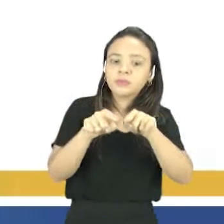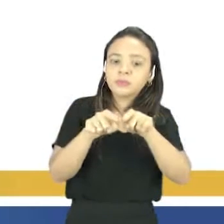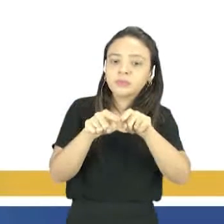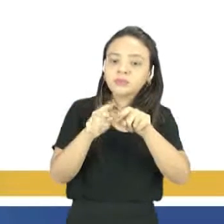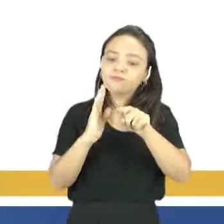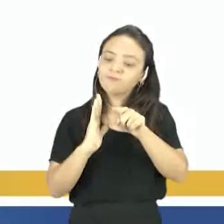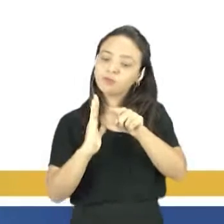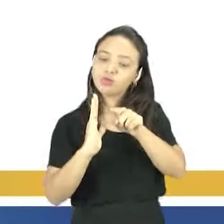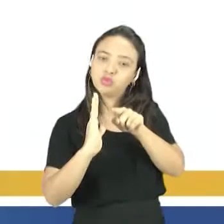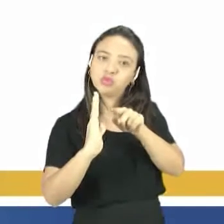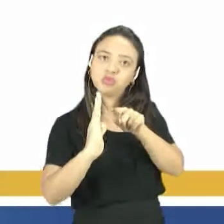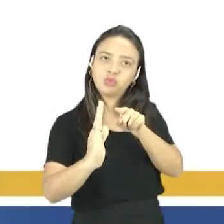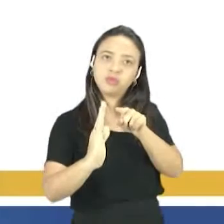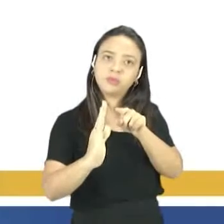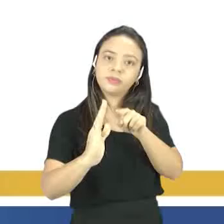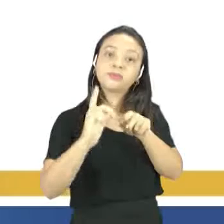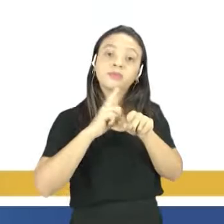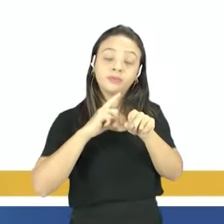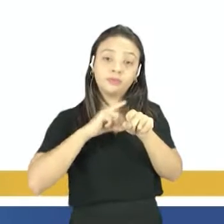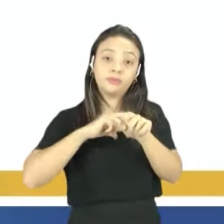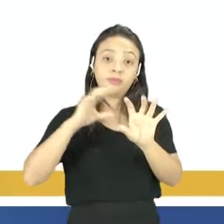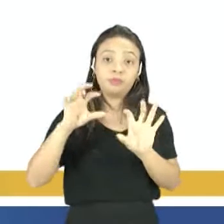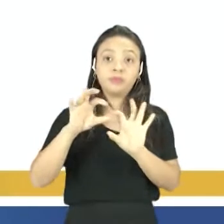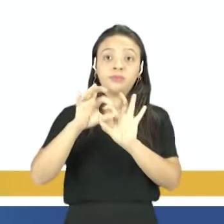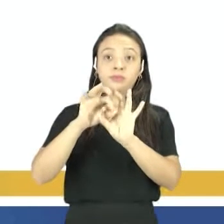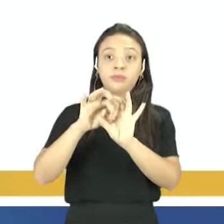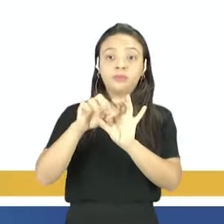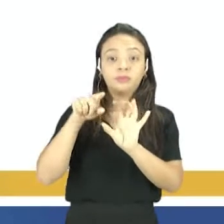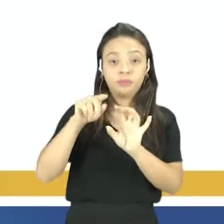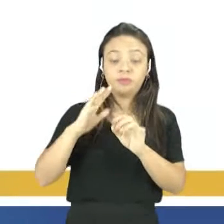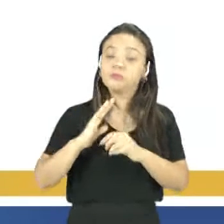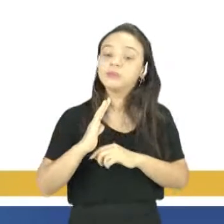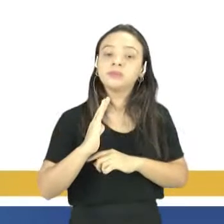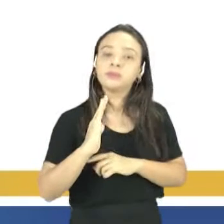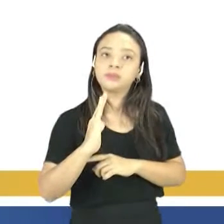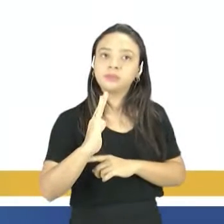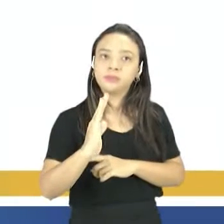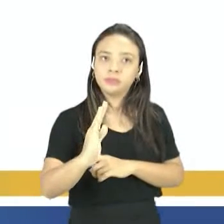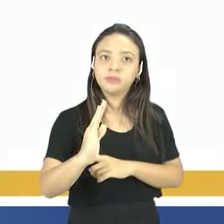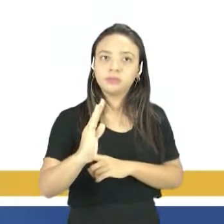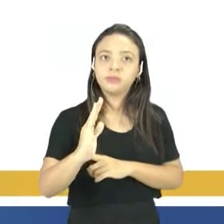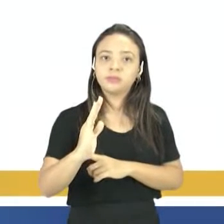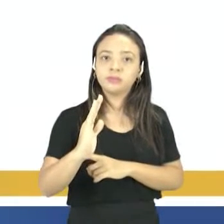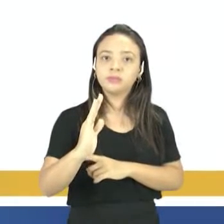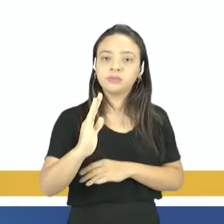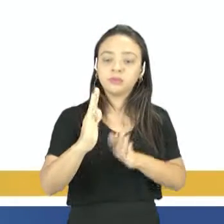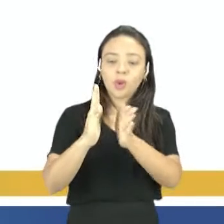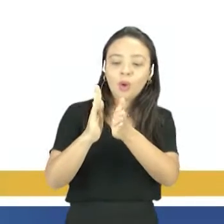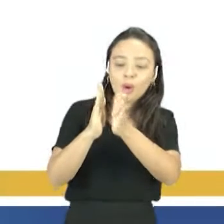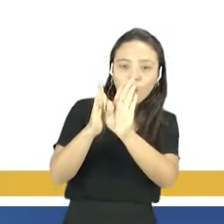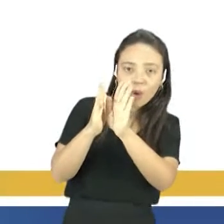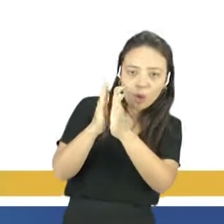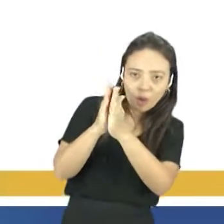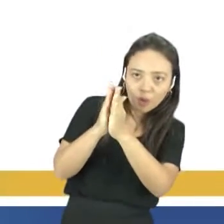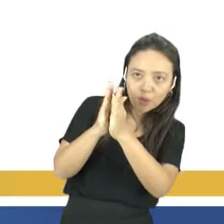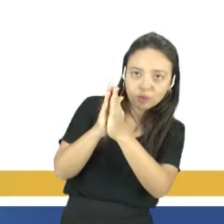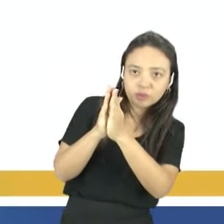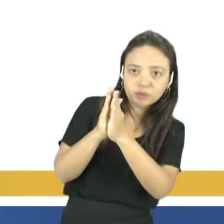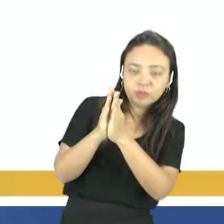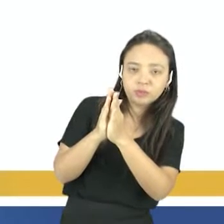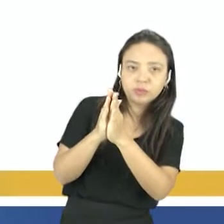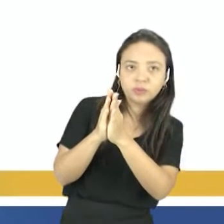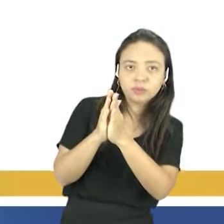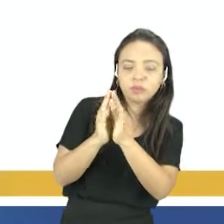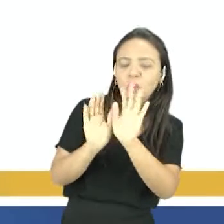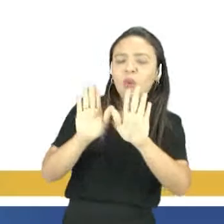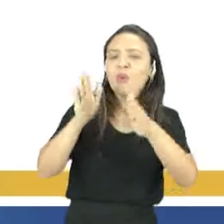face. Então aqui a intersecção desse plano com uma face do cubo, do hexaedro, melhor dizendo, né,